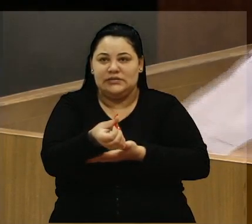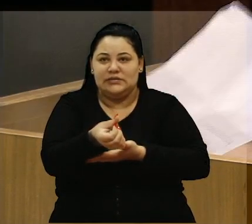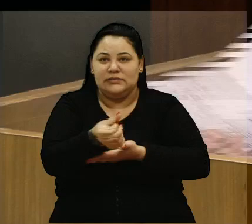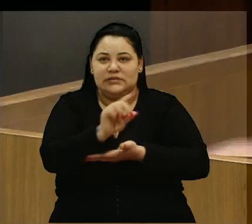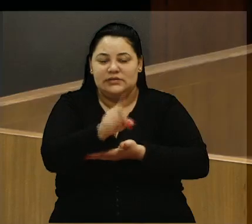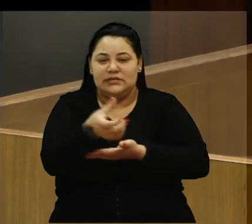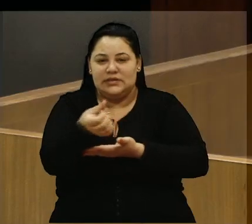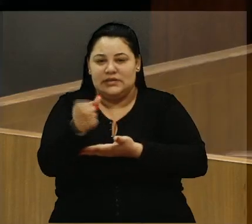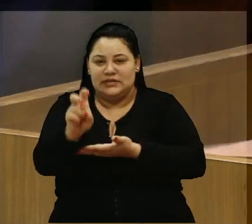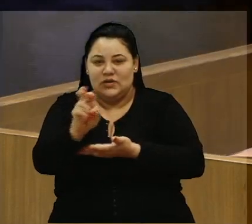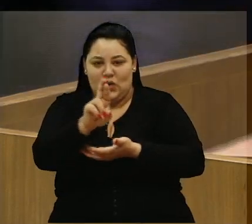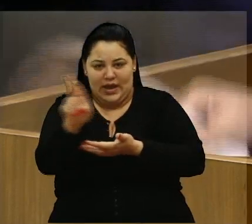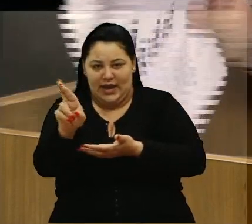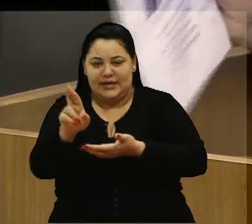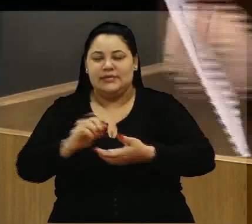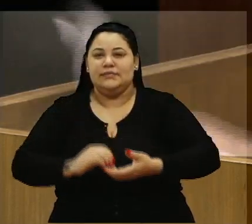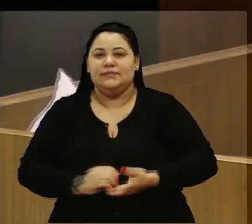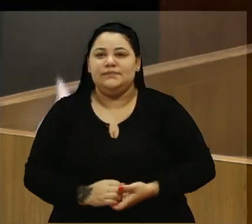56,65 a diferença.